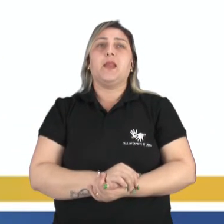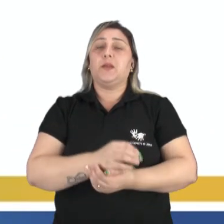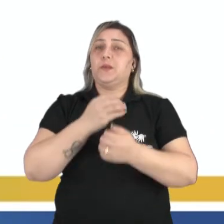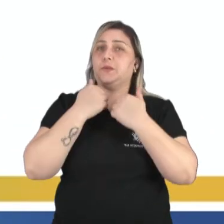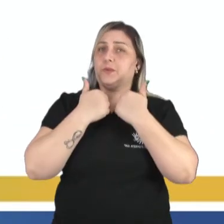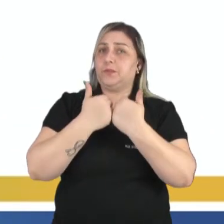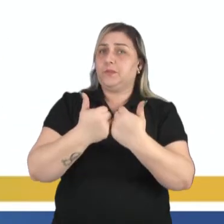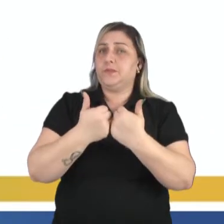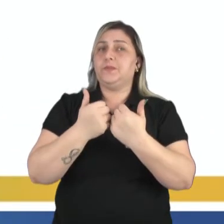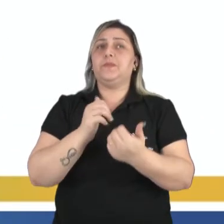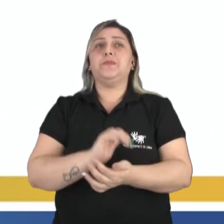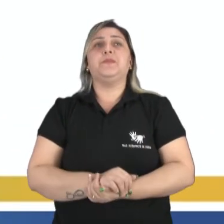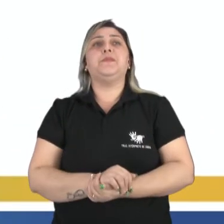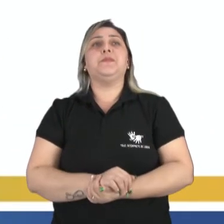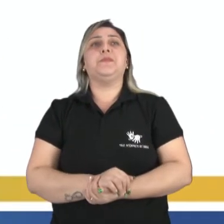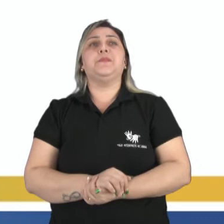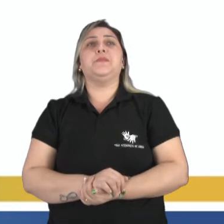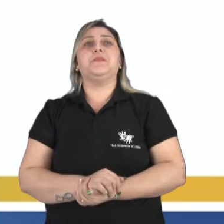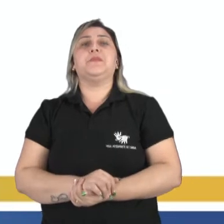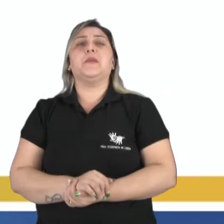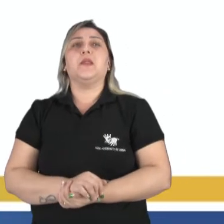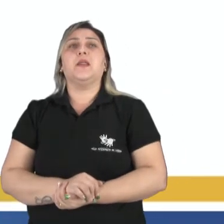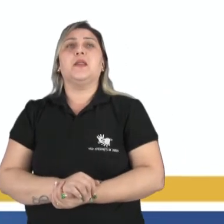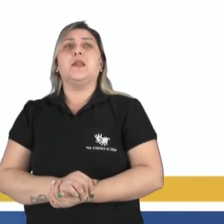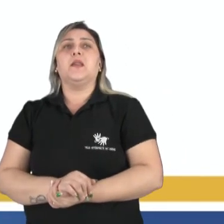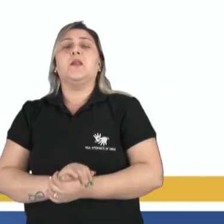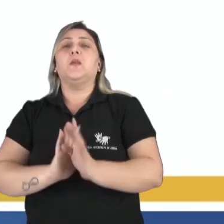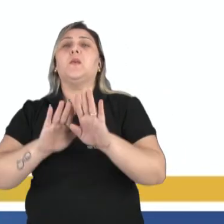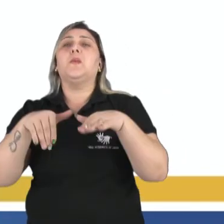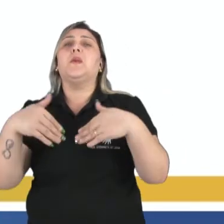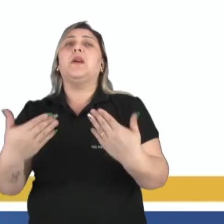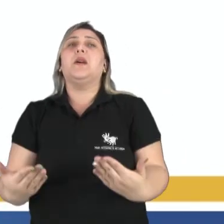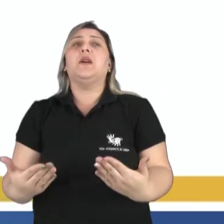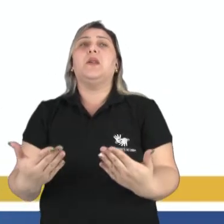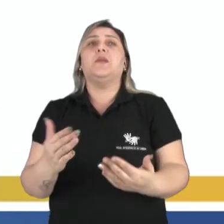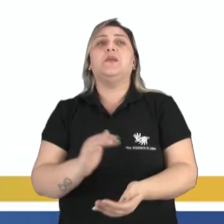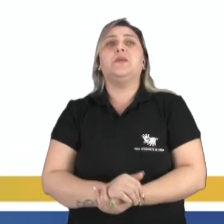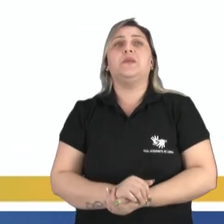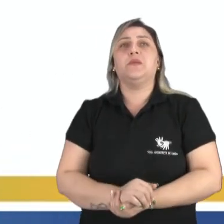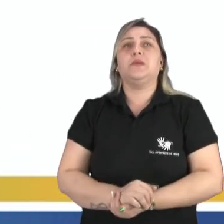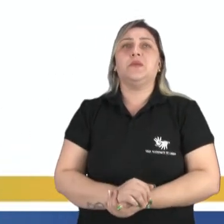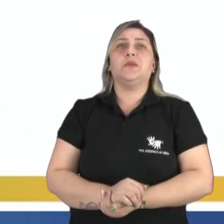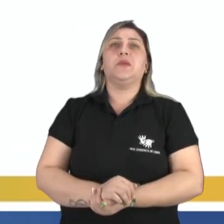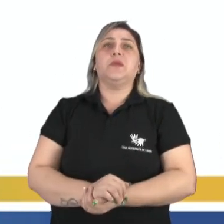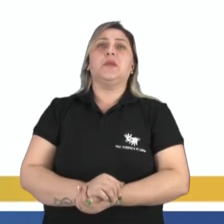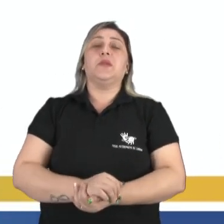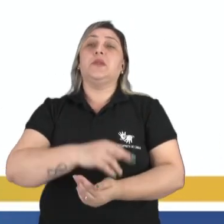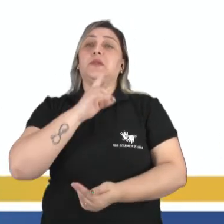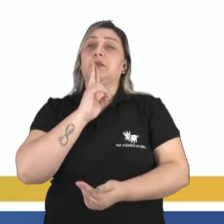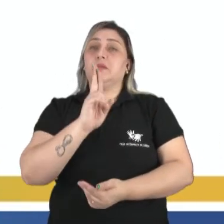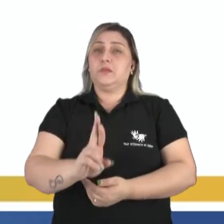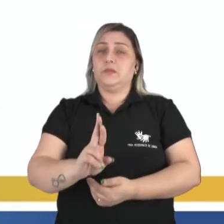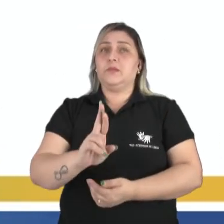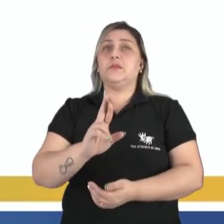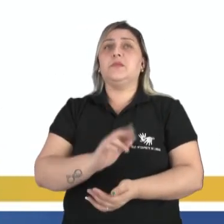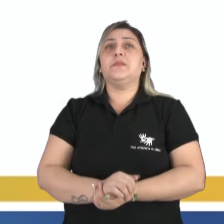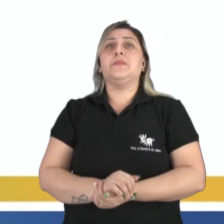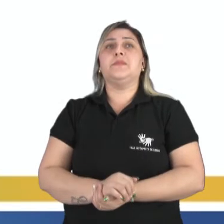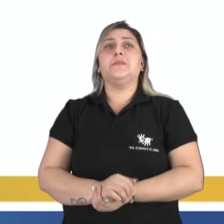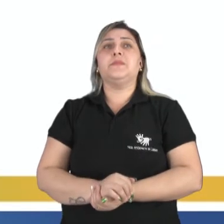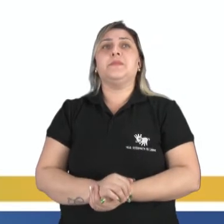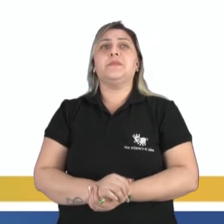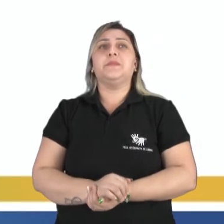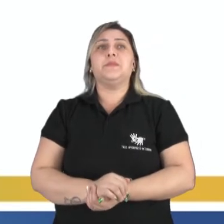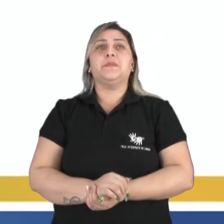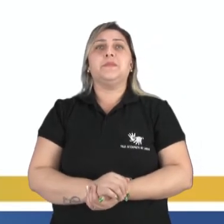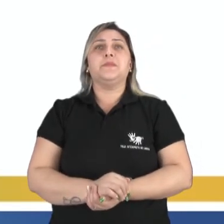Tudo bem? Então vamos aqui. Qual é a direção, né, e o sentido do vetor força resultante que atua sobre o objeto no ponto mais